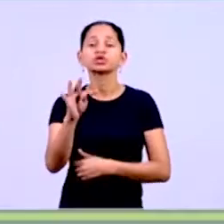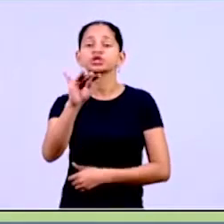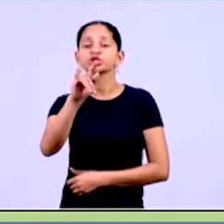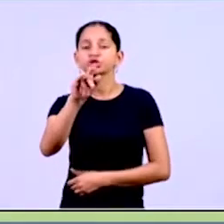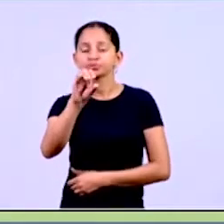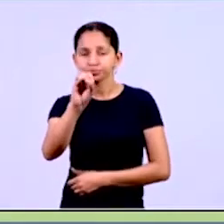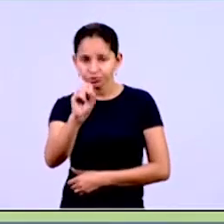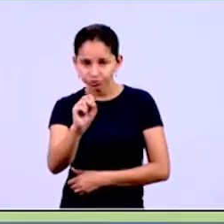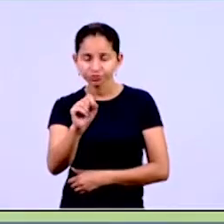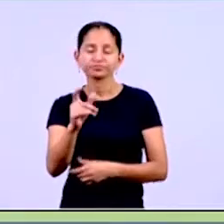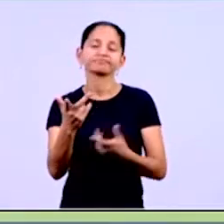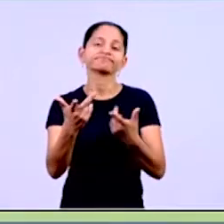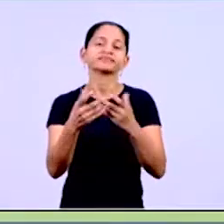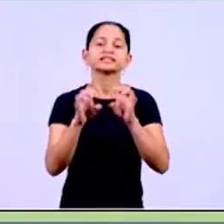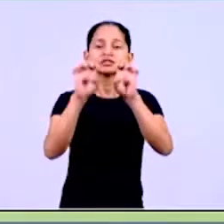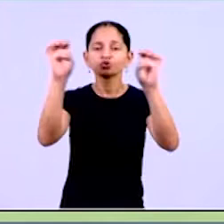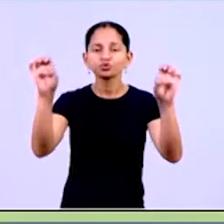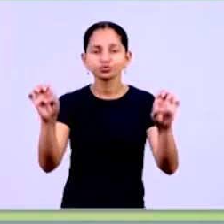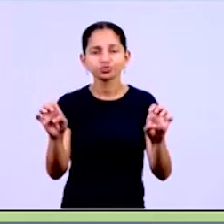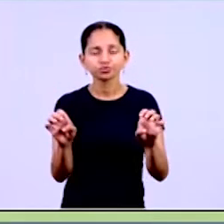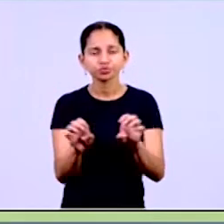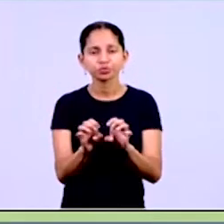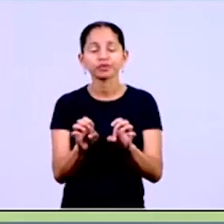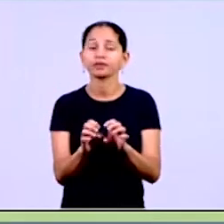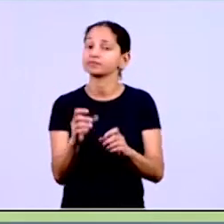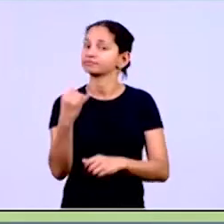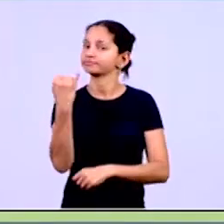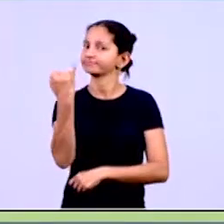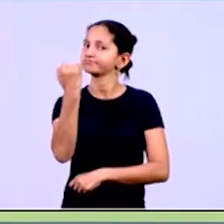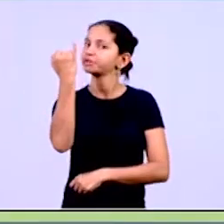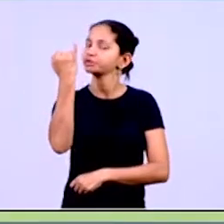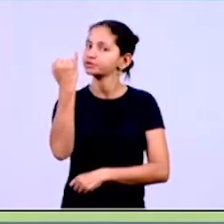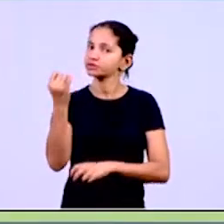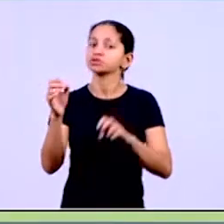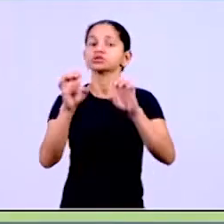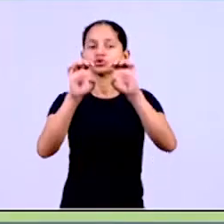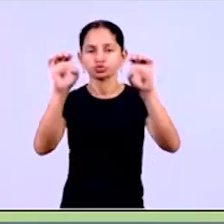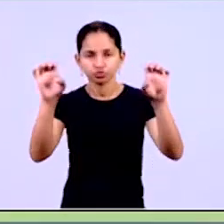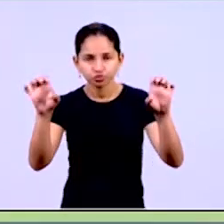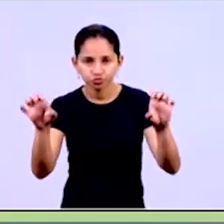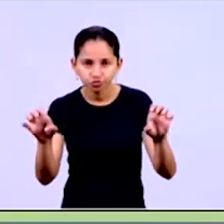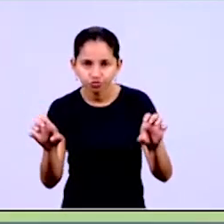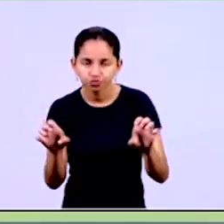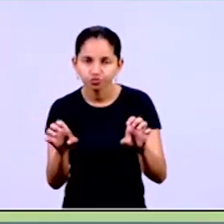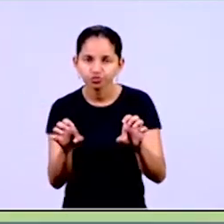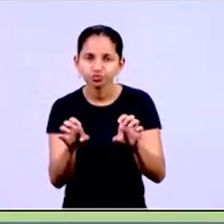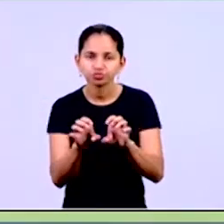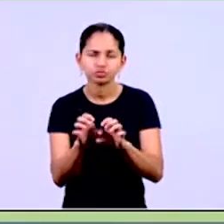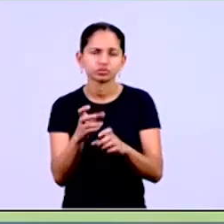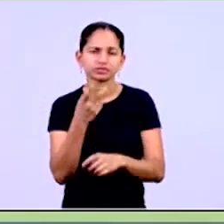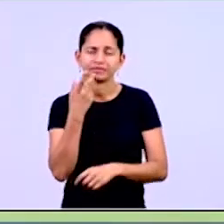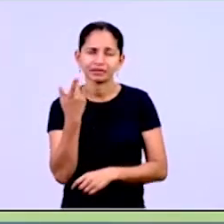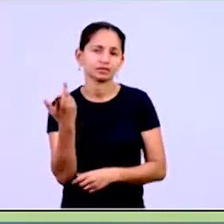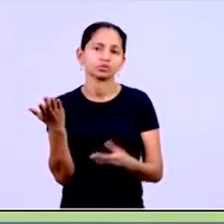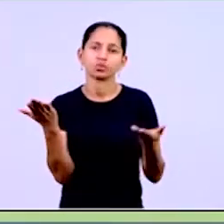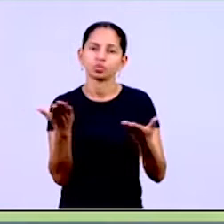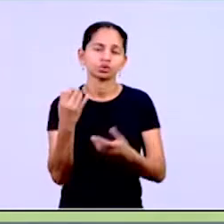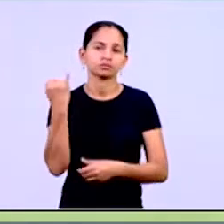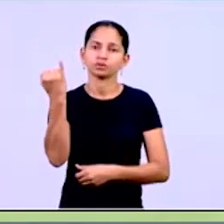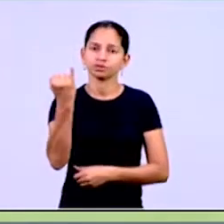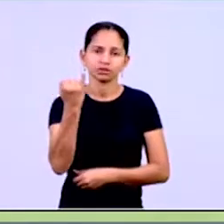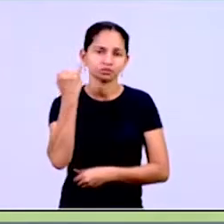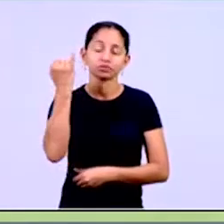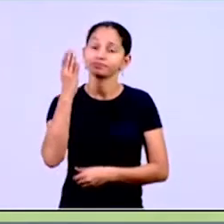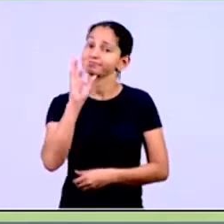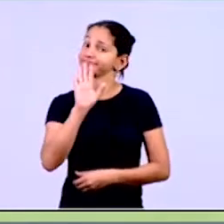computadores, a arquitetura deles, isso é bem importante, gente, olha aqui, né? Não sei por que estou falando que isso é bem importante hoje, professor, tem algum